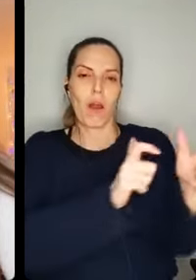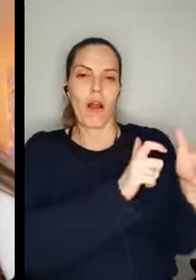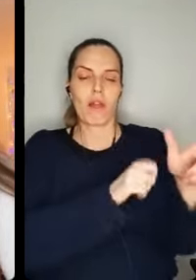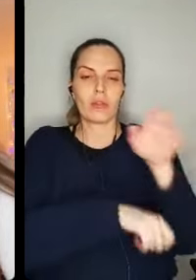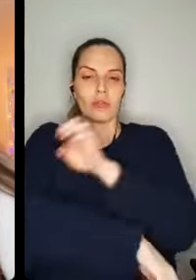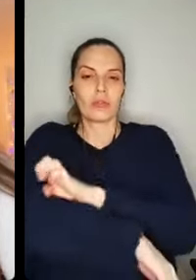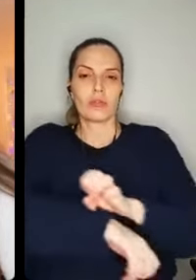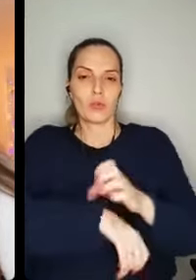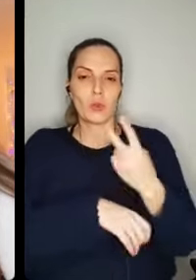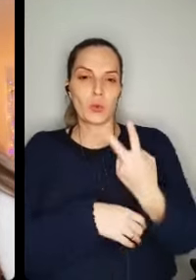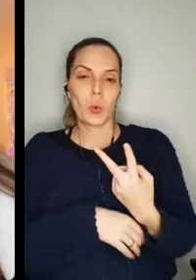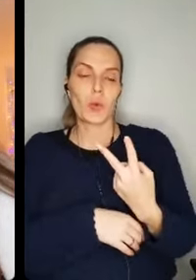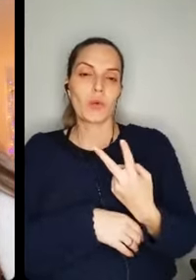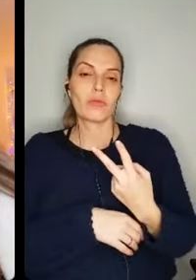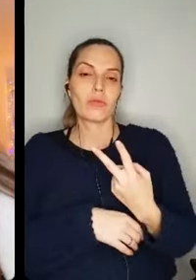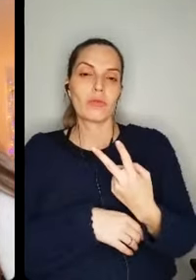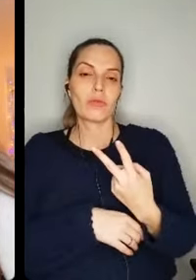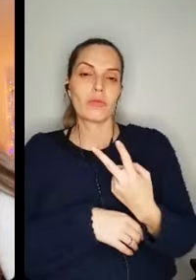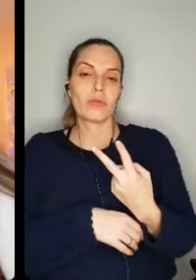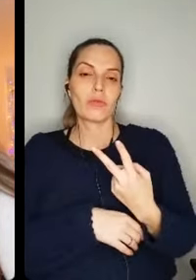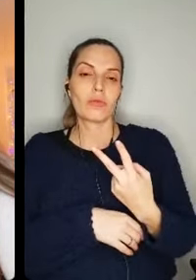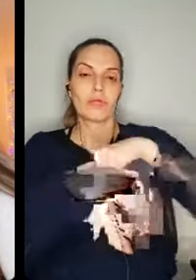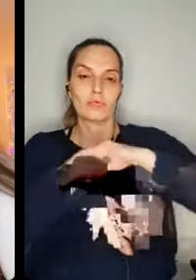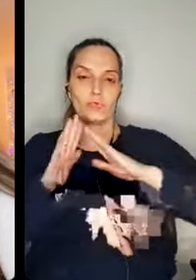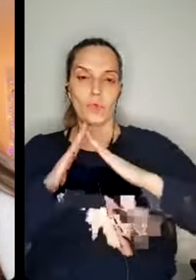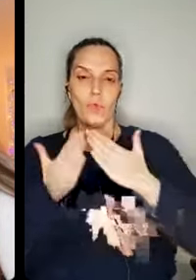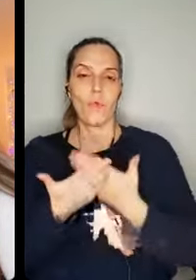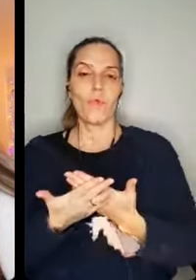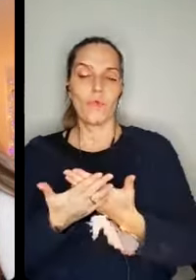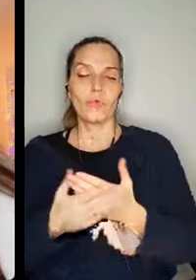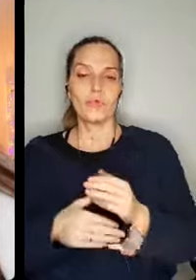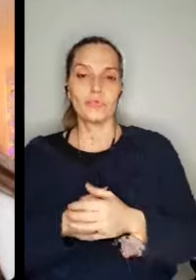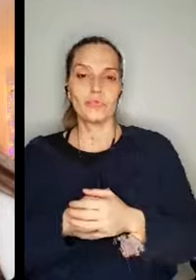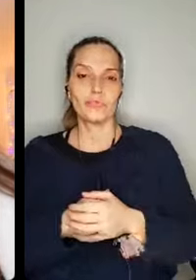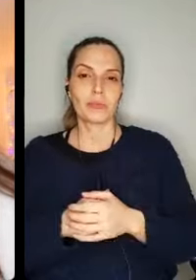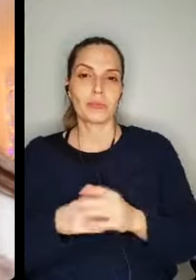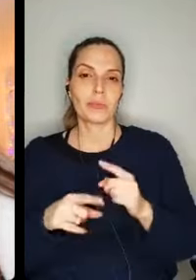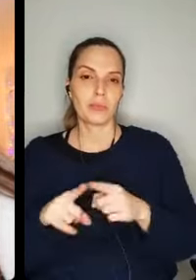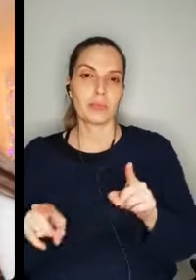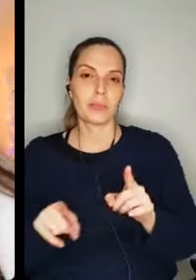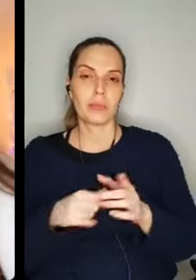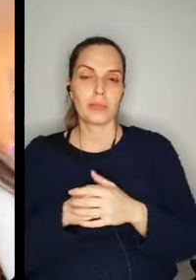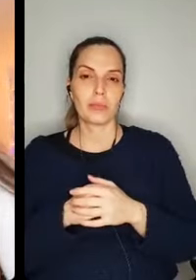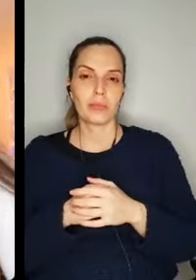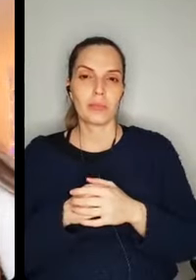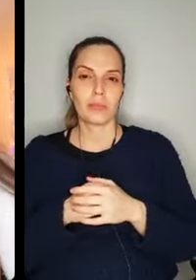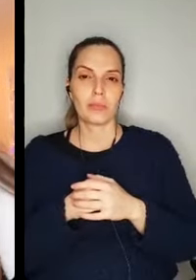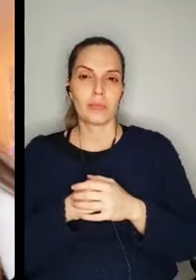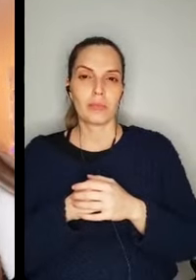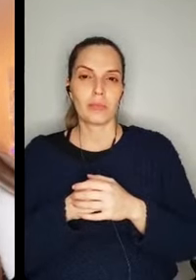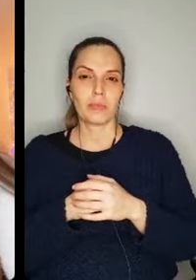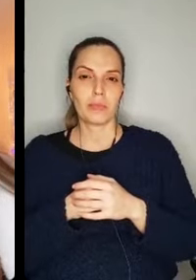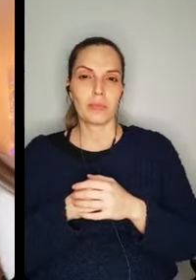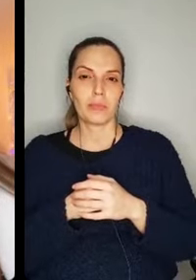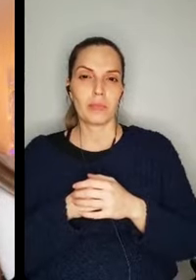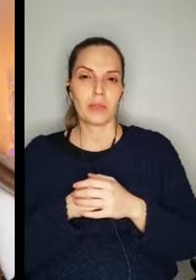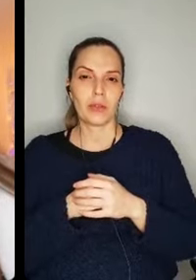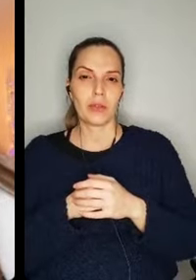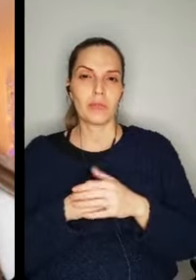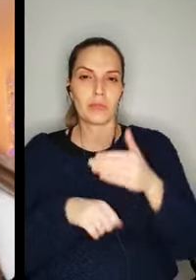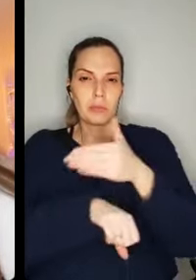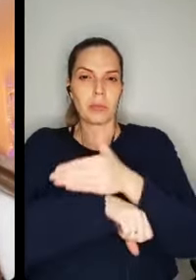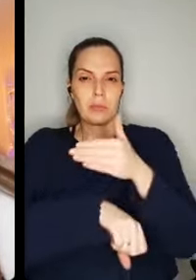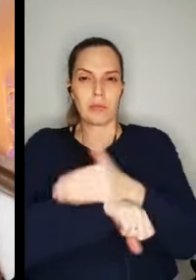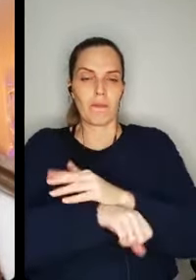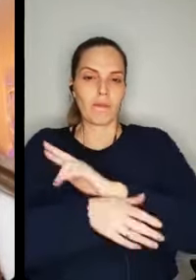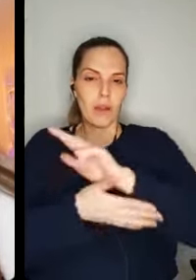em escolas, estágio 3 em contextos de avaliação. Mas, enfim, isso ajuda bastante a gente a participar de várias áreas, né, da